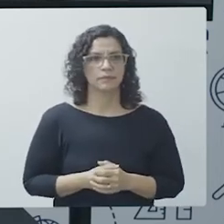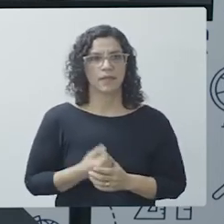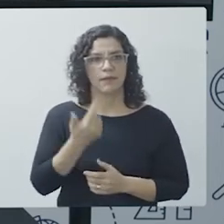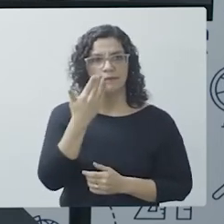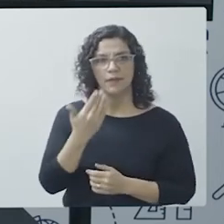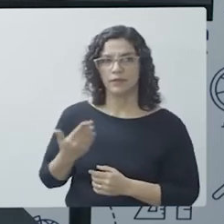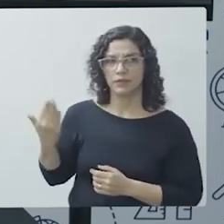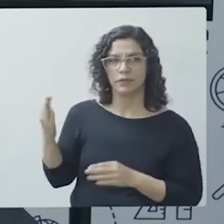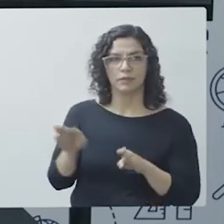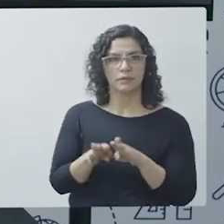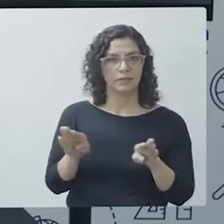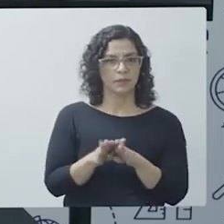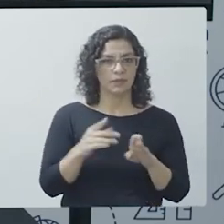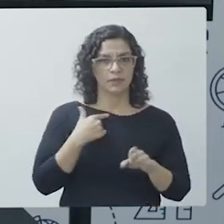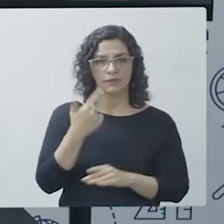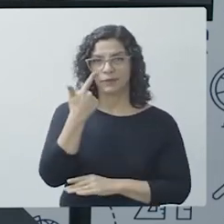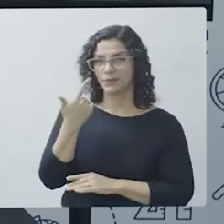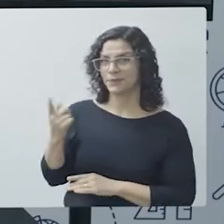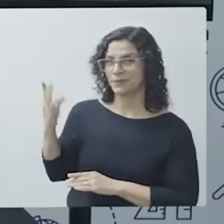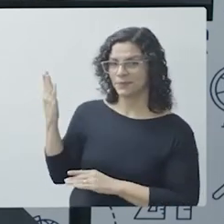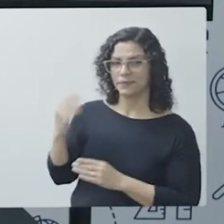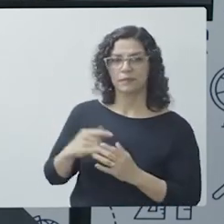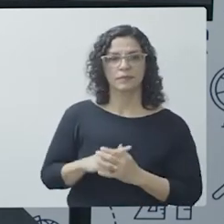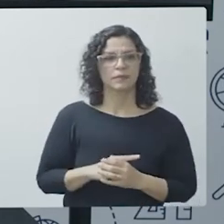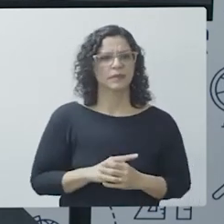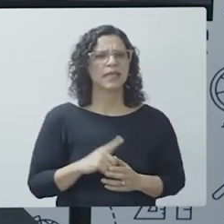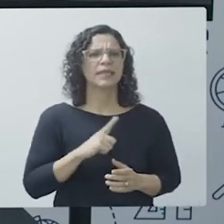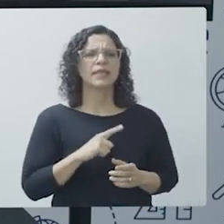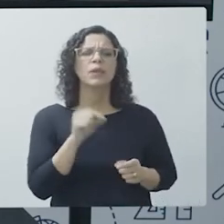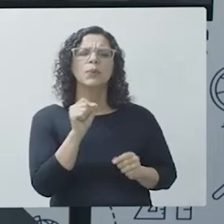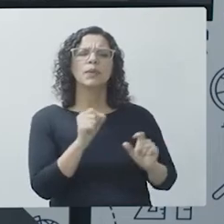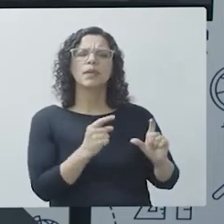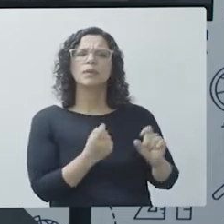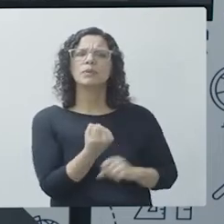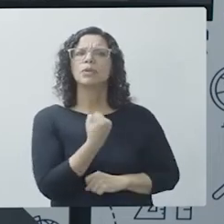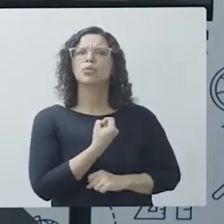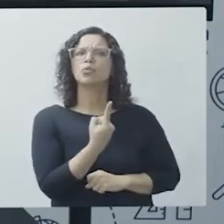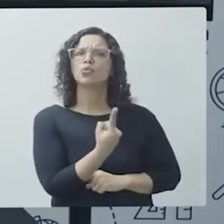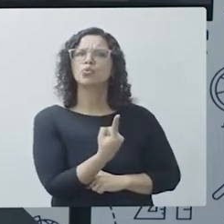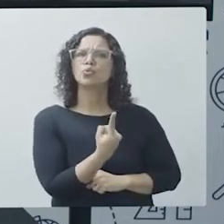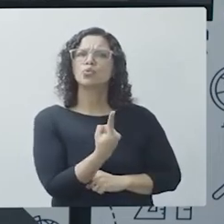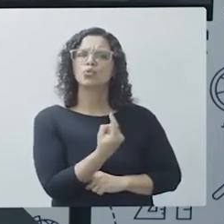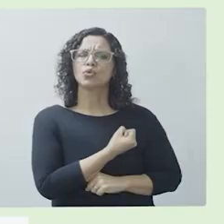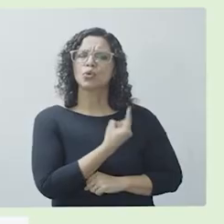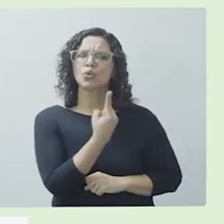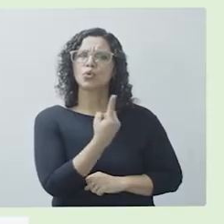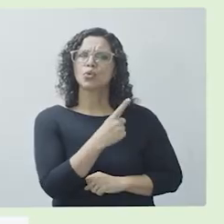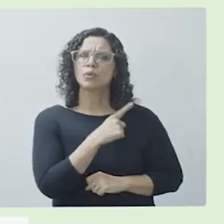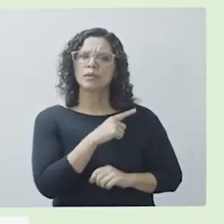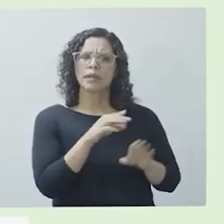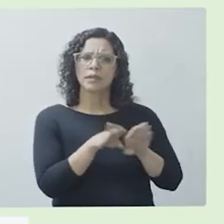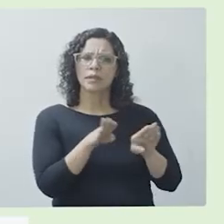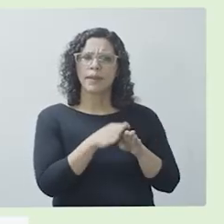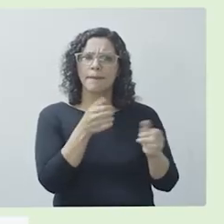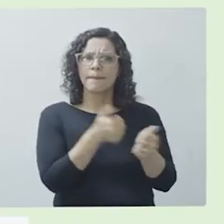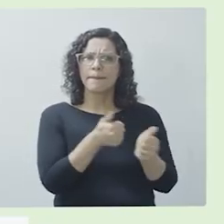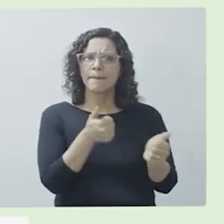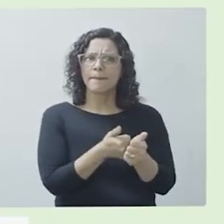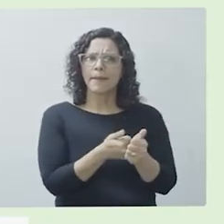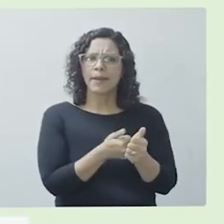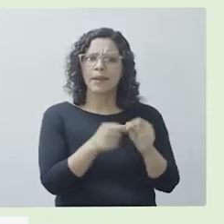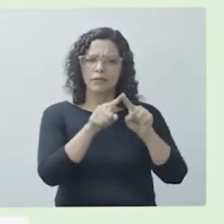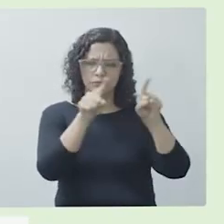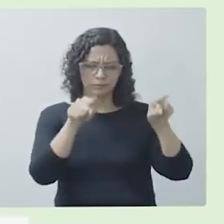Olhem lá, na tela de vocês novamente. O que que tem aqui? Que está aqui nessa